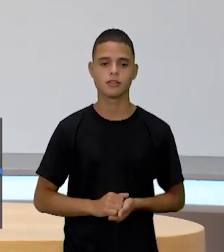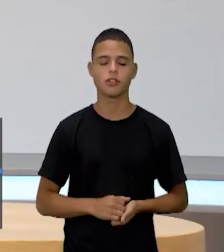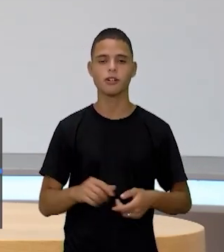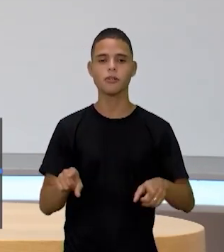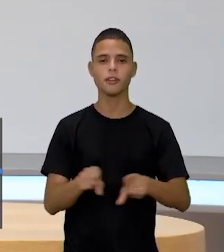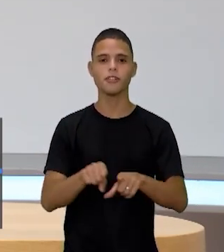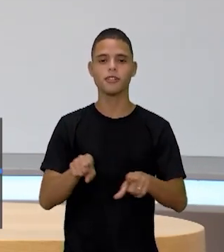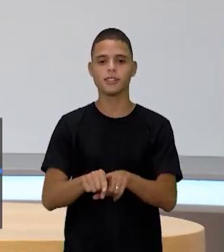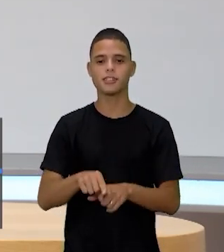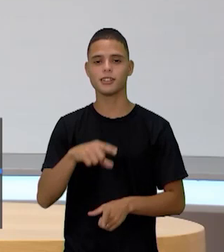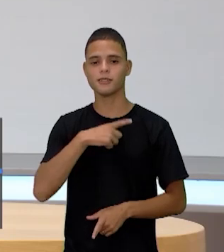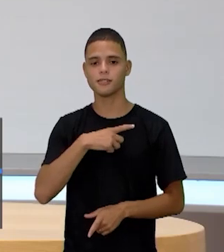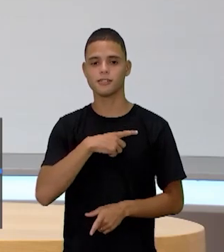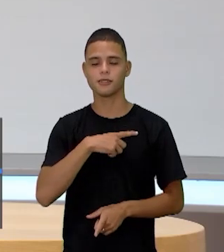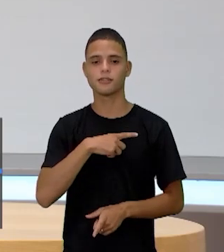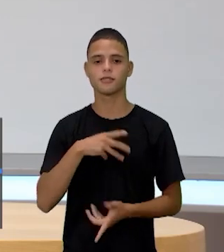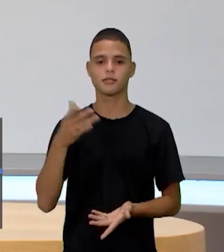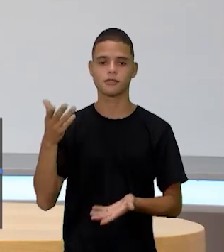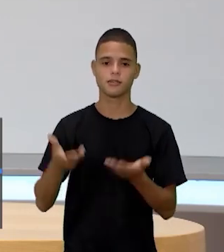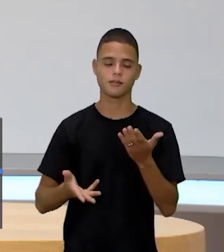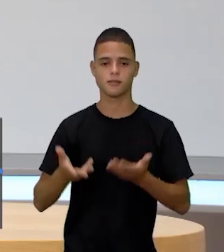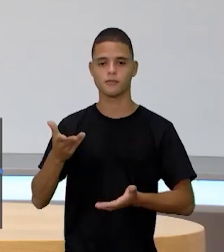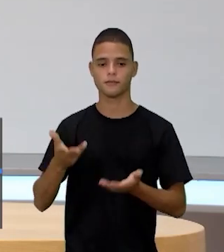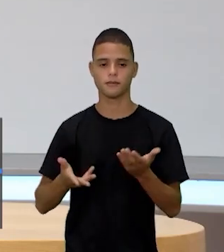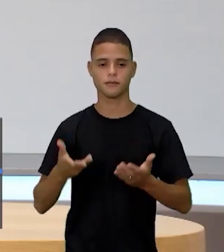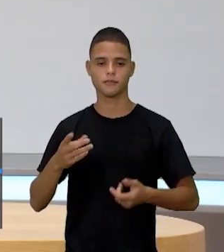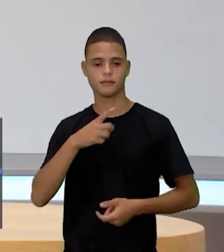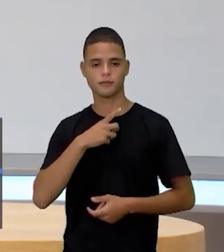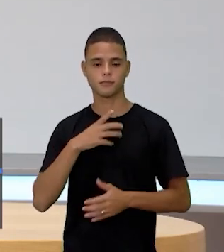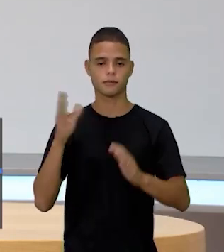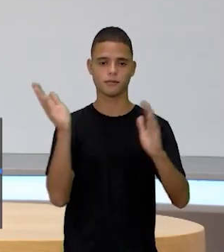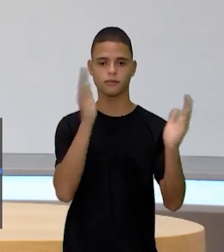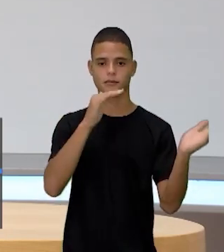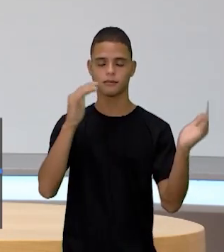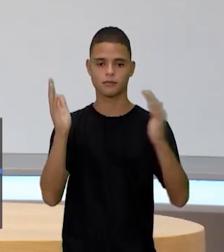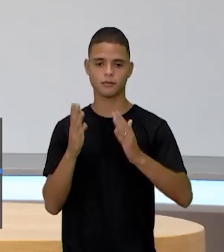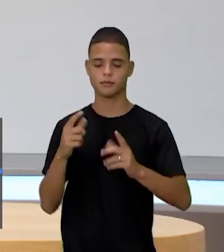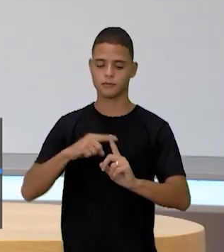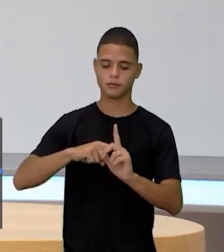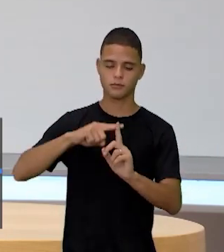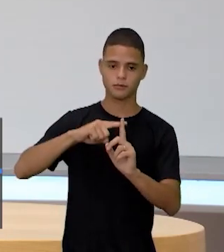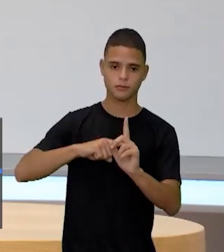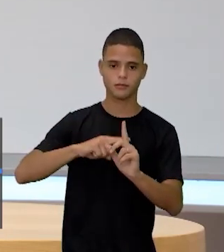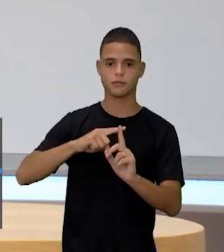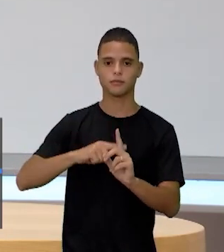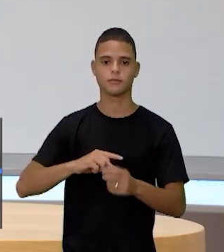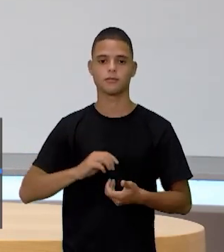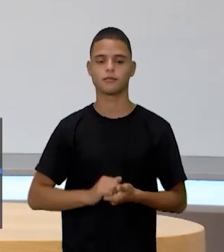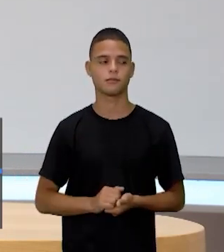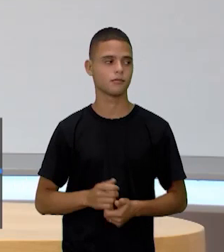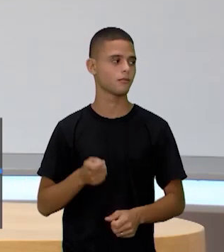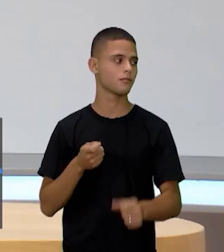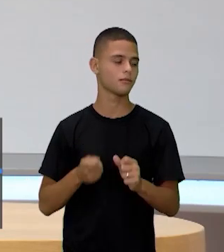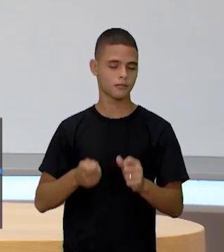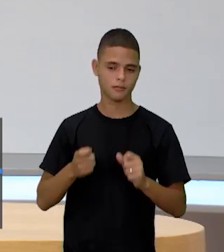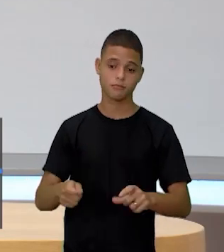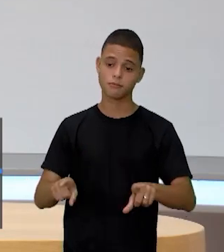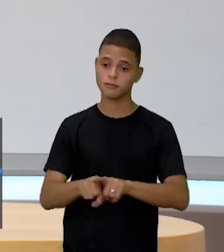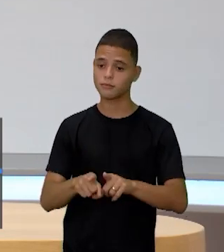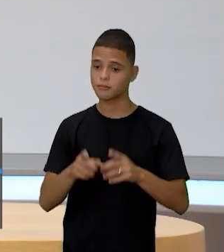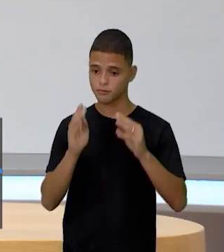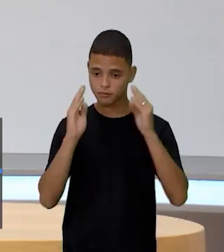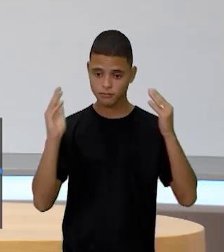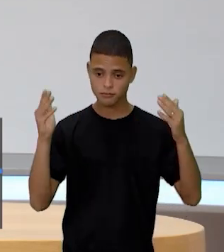eu usar um dos fatores presentes na natureza, temperatura, pressão ou concentração,